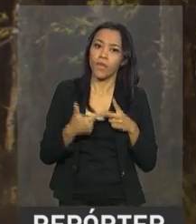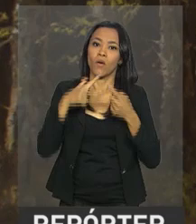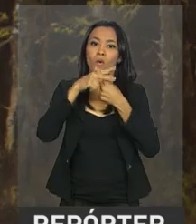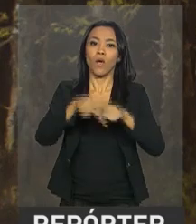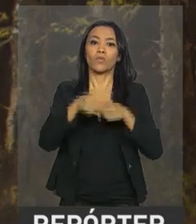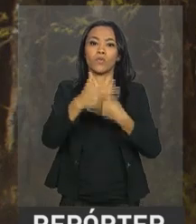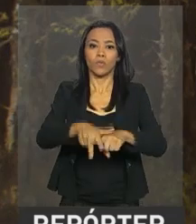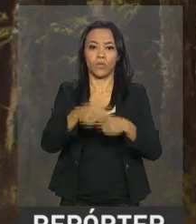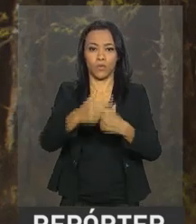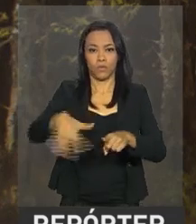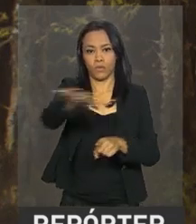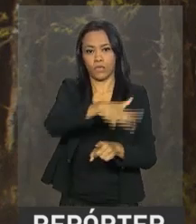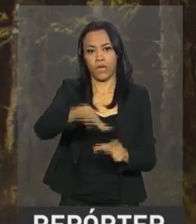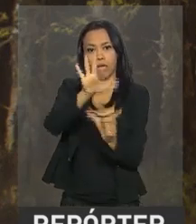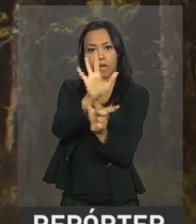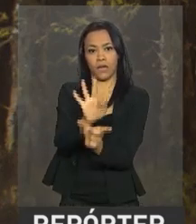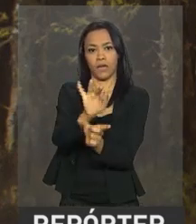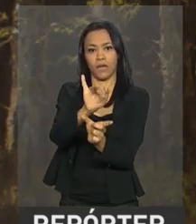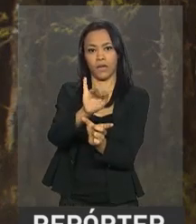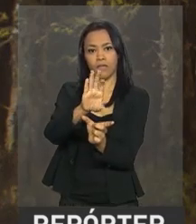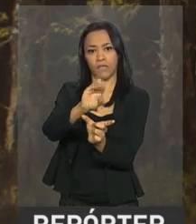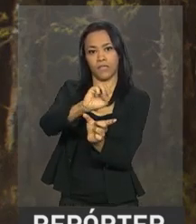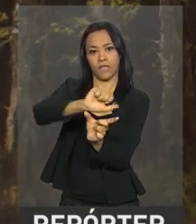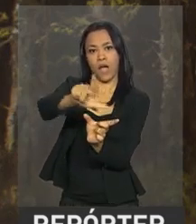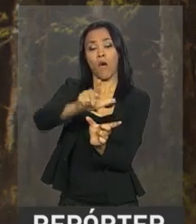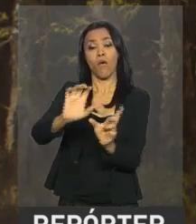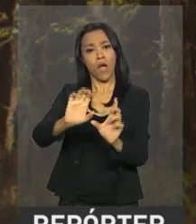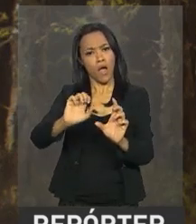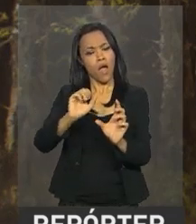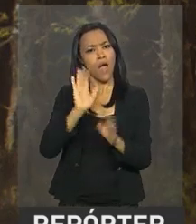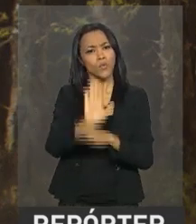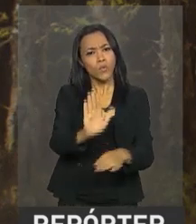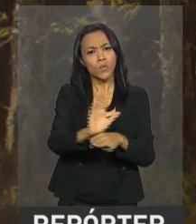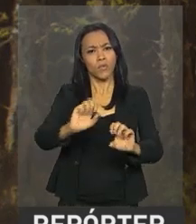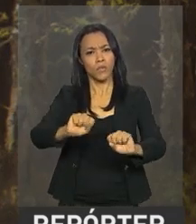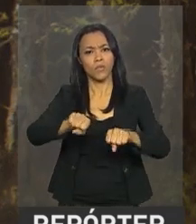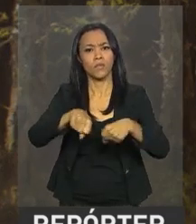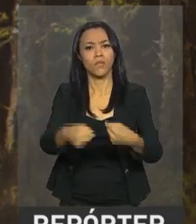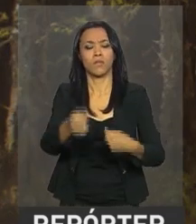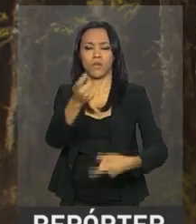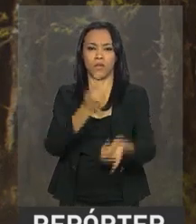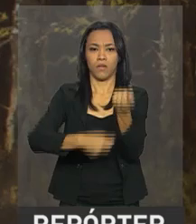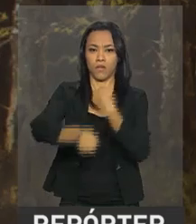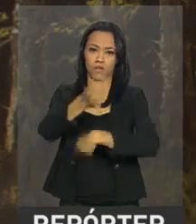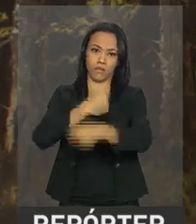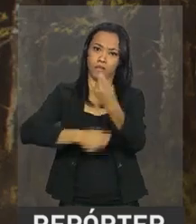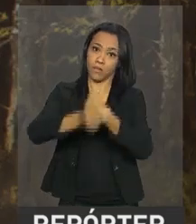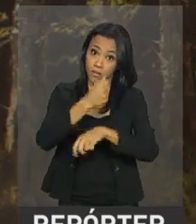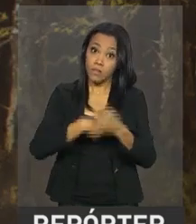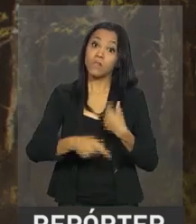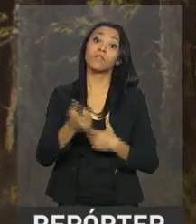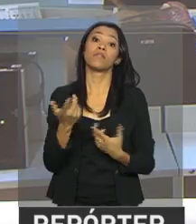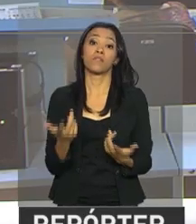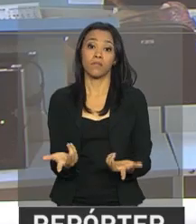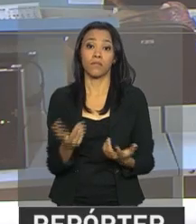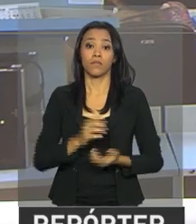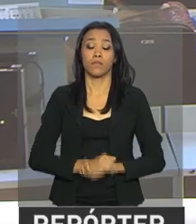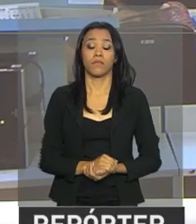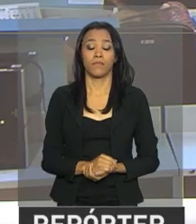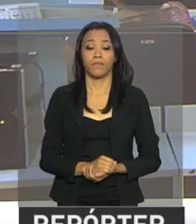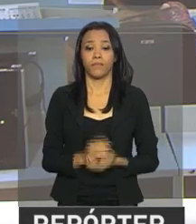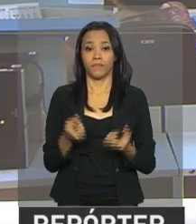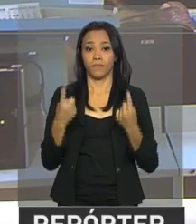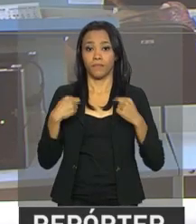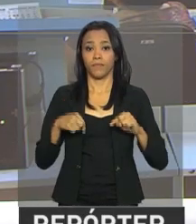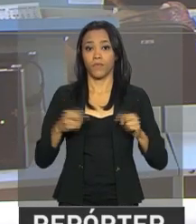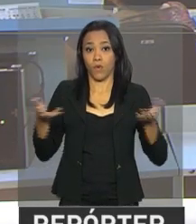fiscal federal, vai permitir a recuperação da economia brasileira. Isto é que vai atingir ainda mais diretamente o cidadão comum.